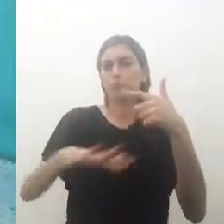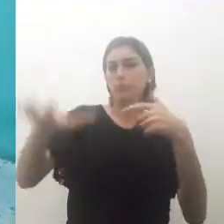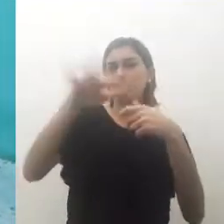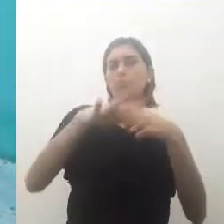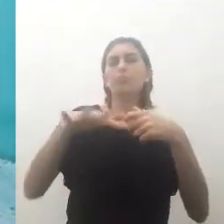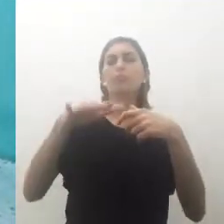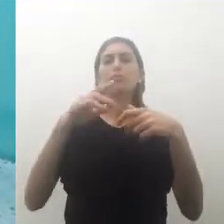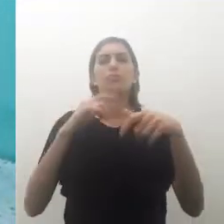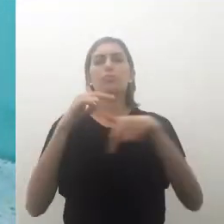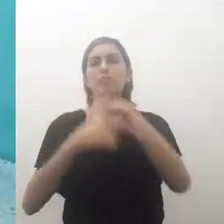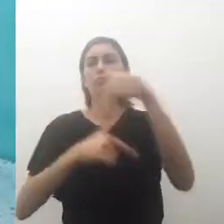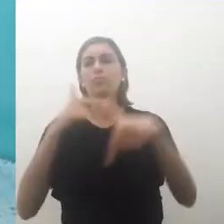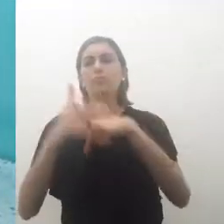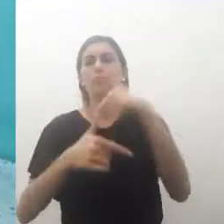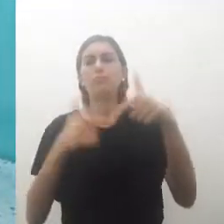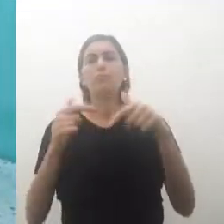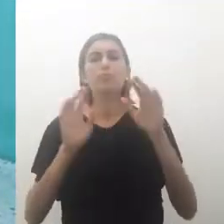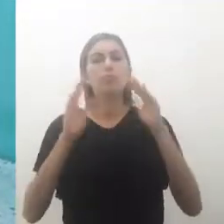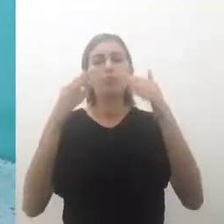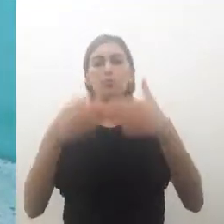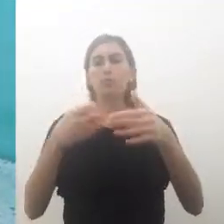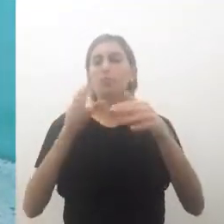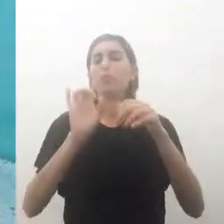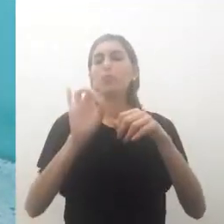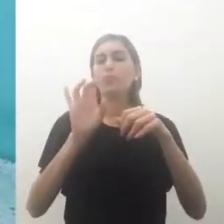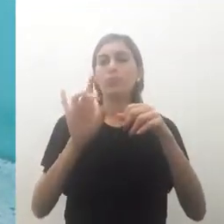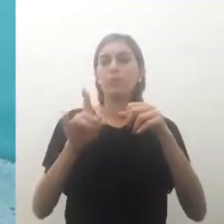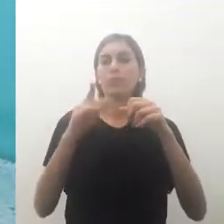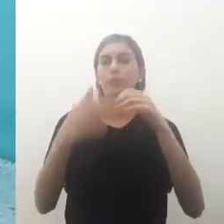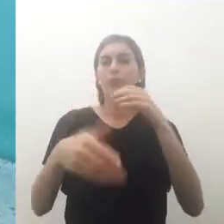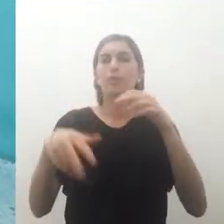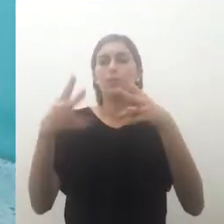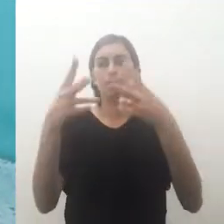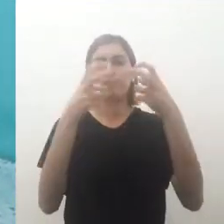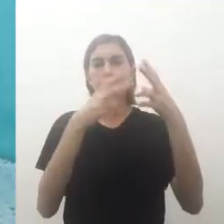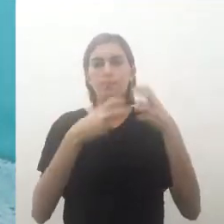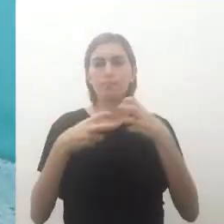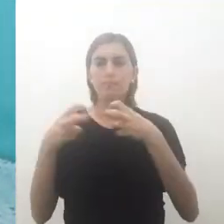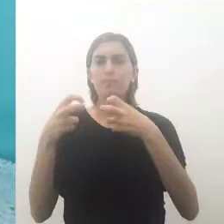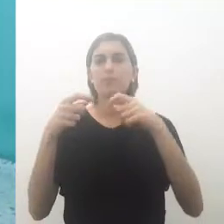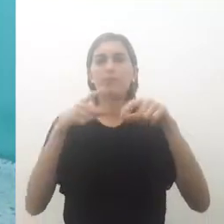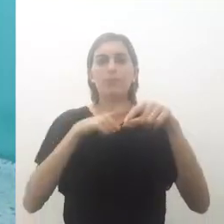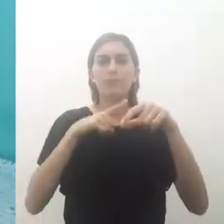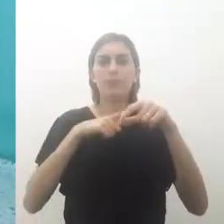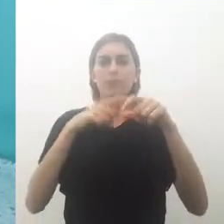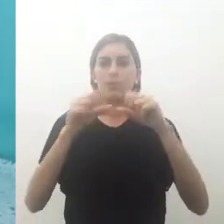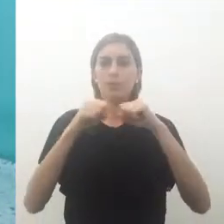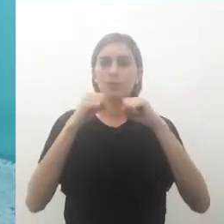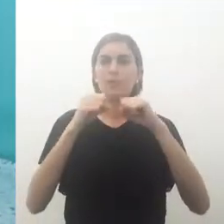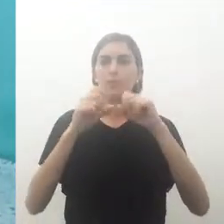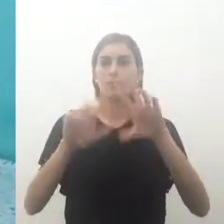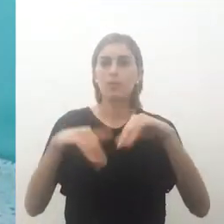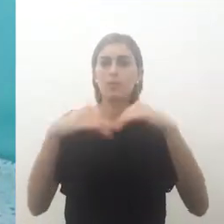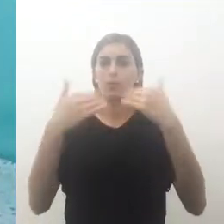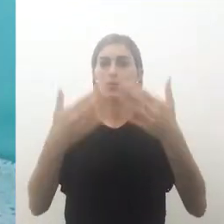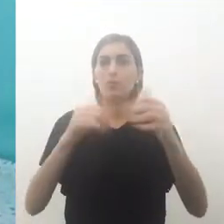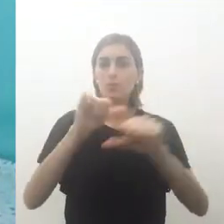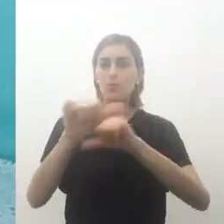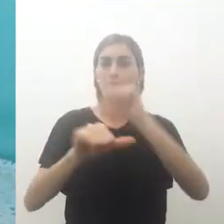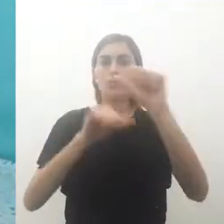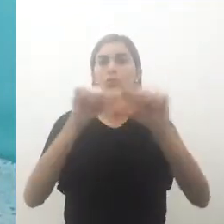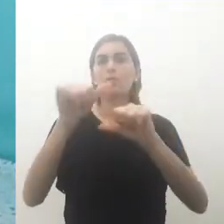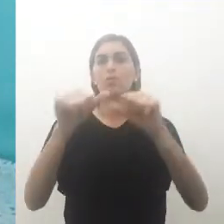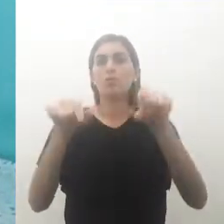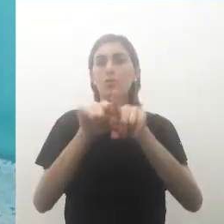produtores do campo que eles trabalhavam exclusivamente no campo, eles perceberam que eles tinham potência